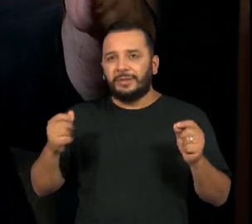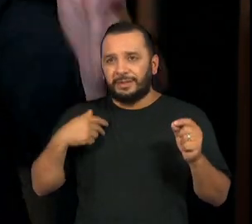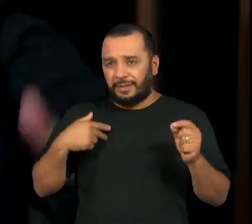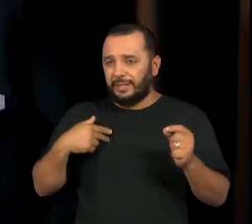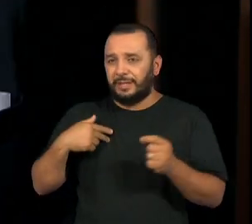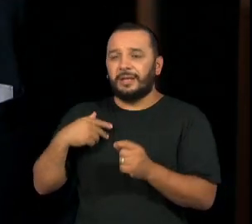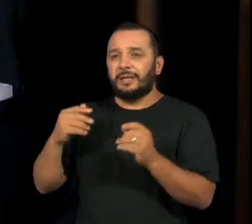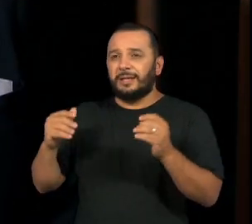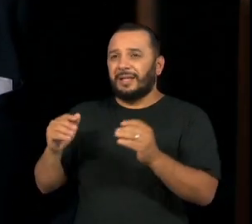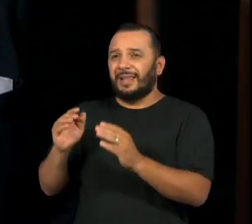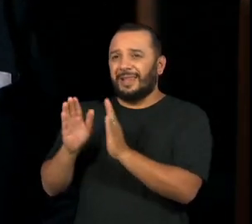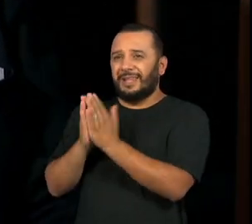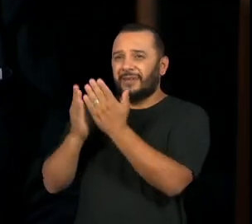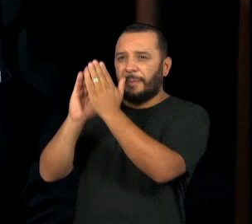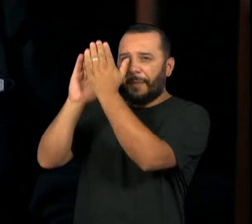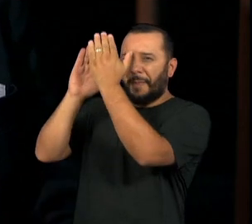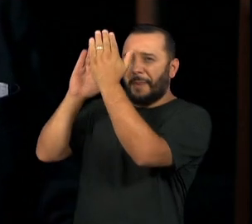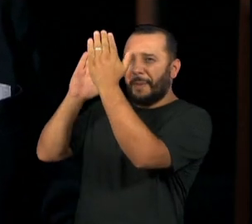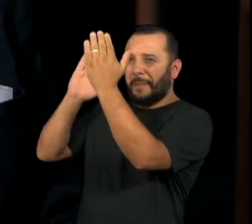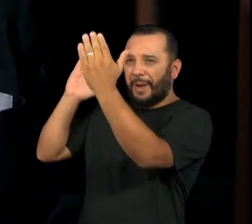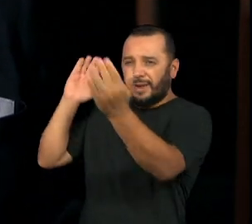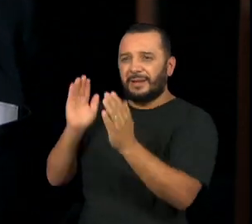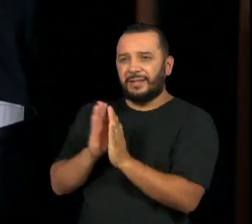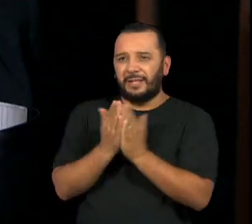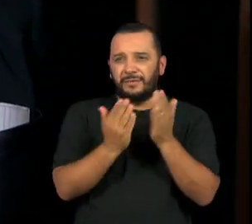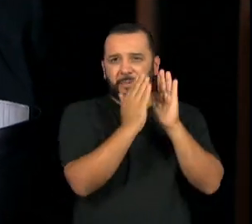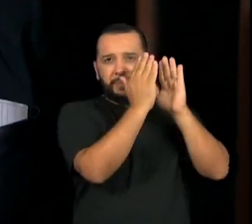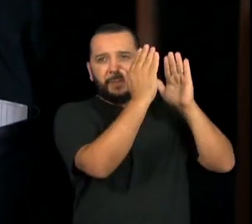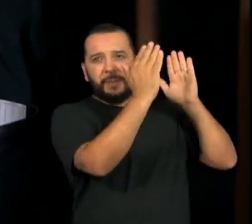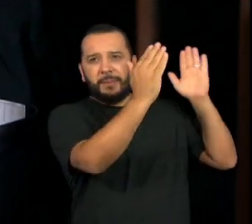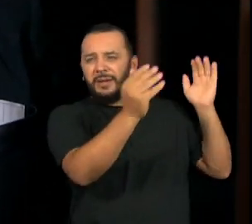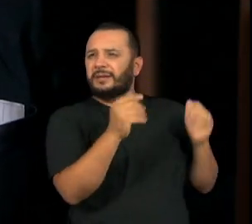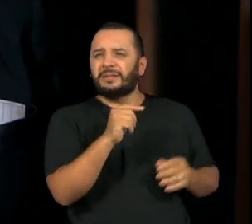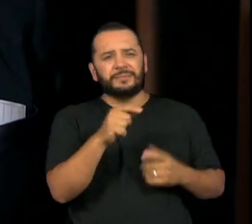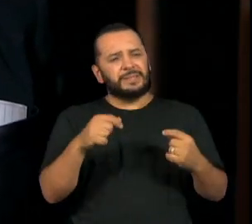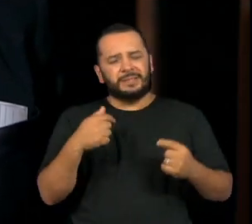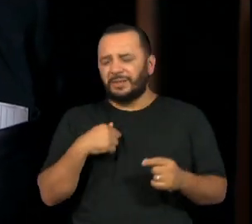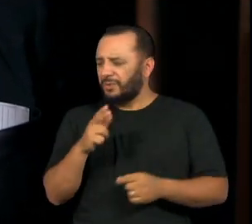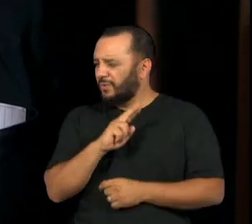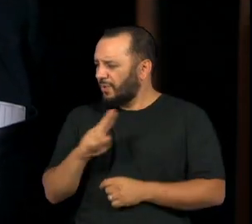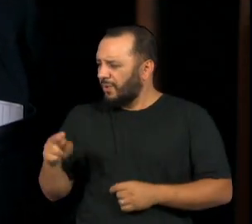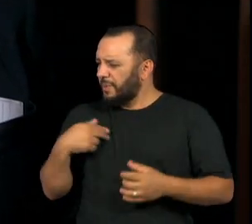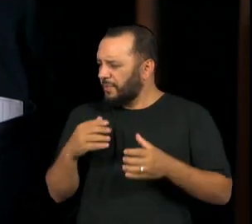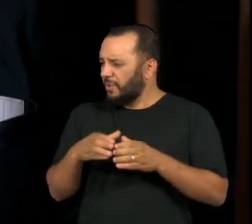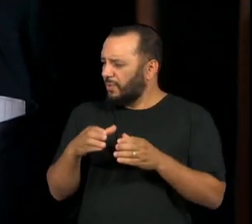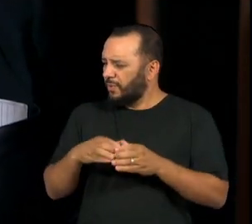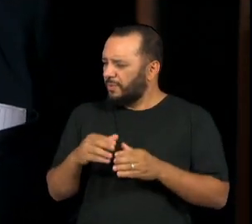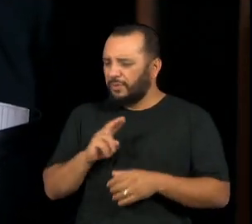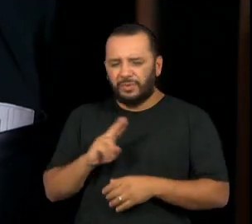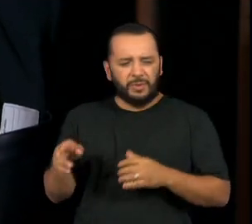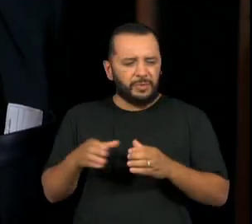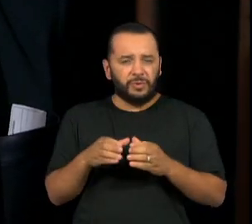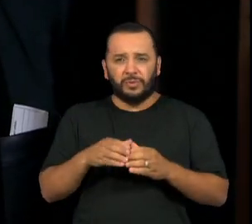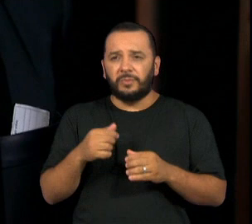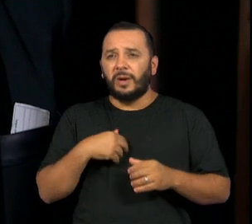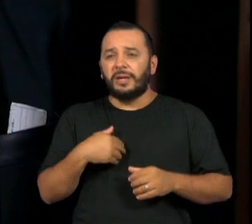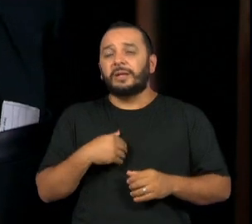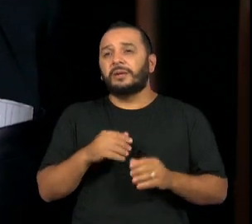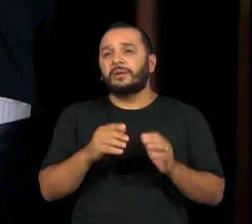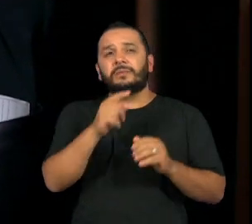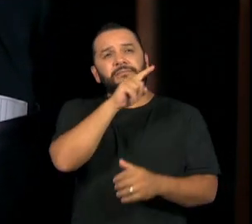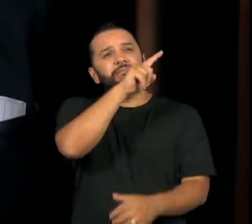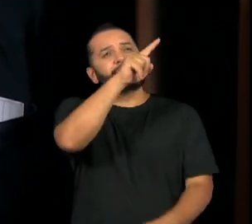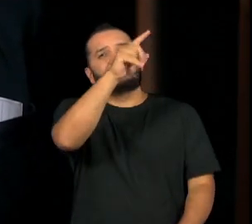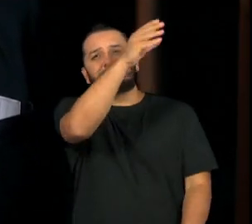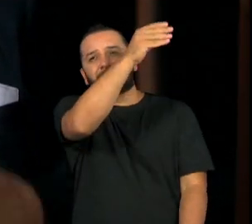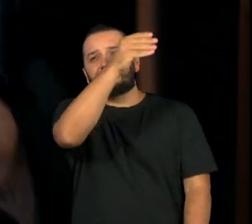bibliotecas. Aí o Maurício falou assim, pô, a gente tem que ter uma banda, tem que ter um nome para a banda, né? Eu falei, Aí eu peguei um livro assim da